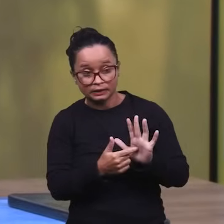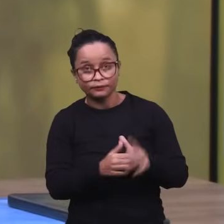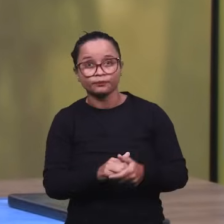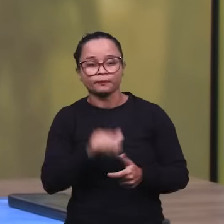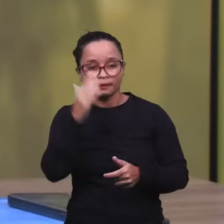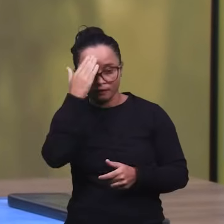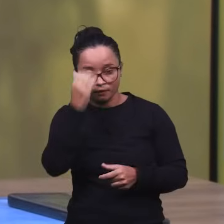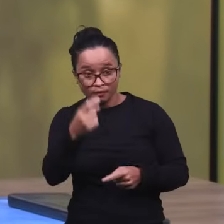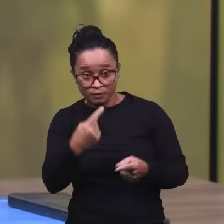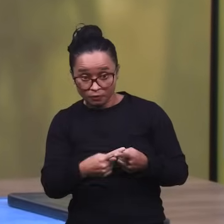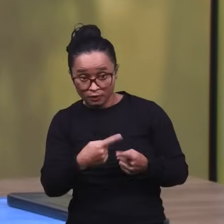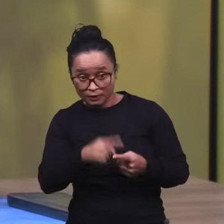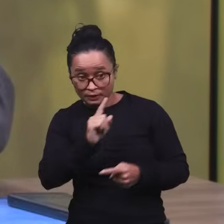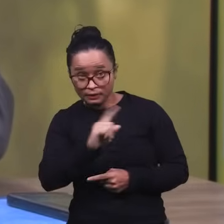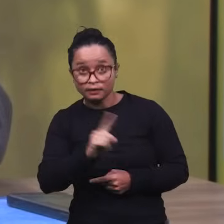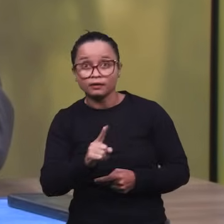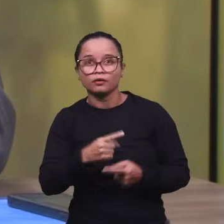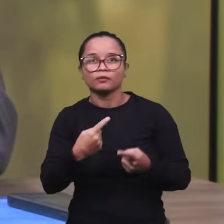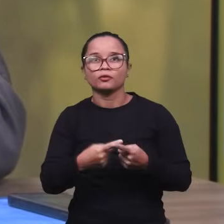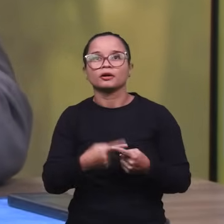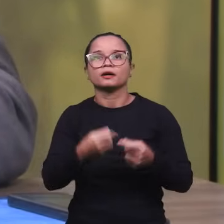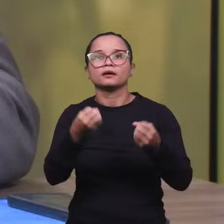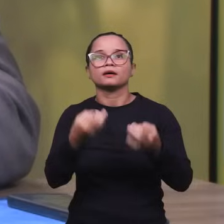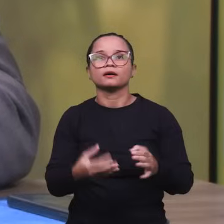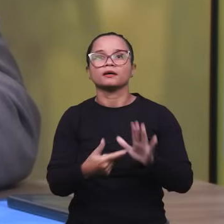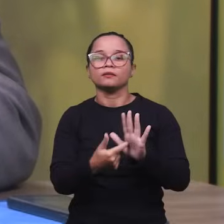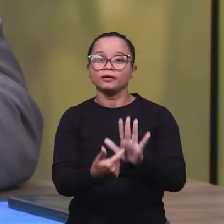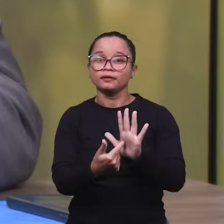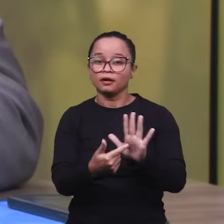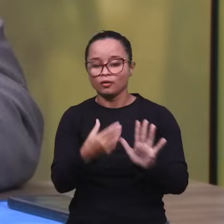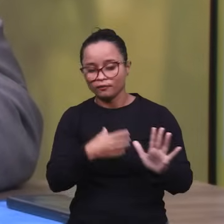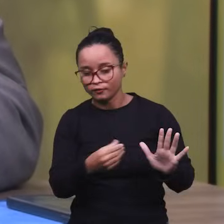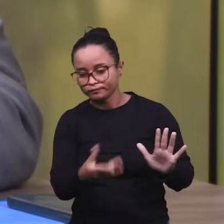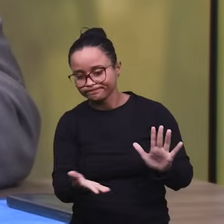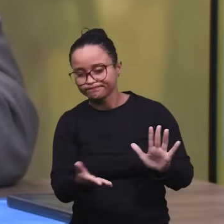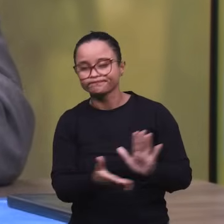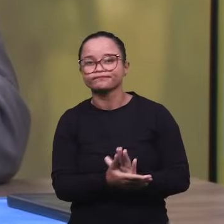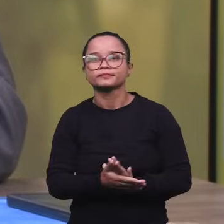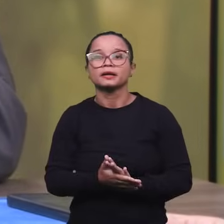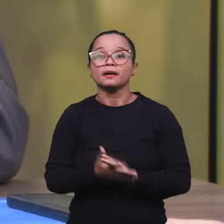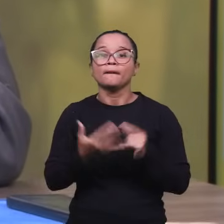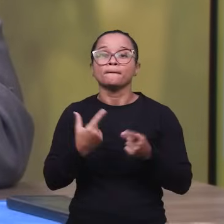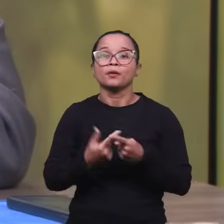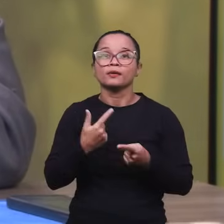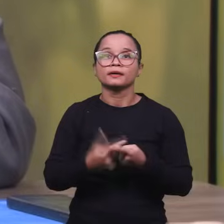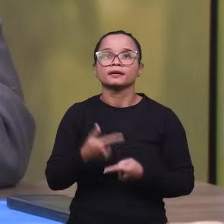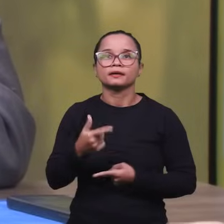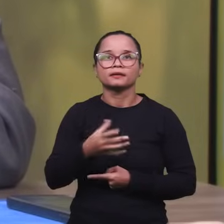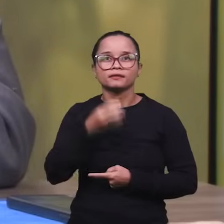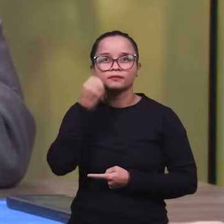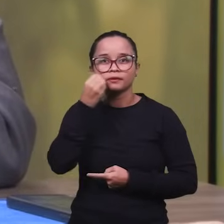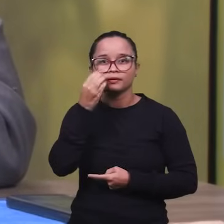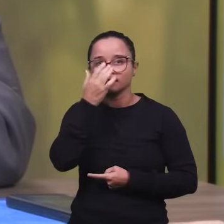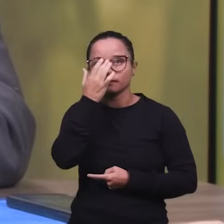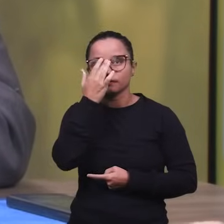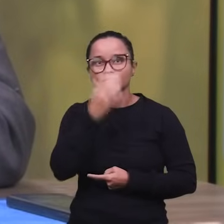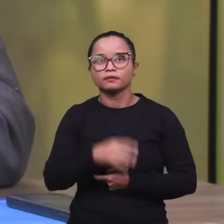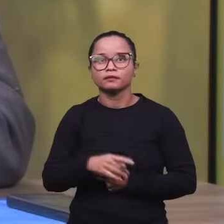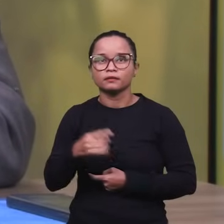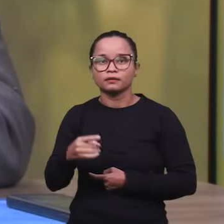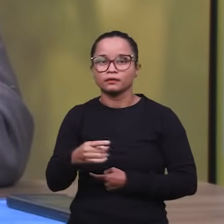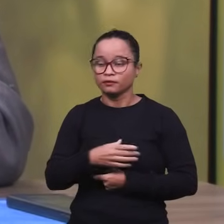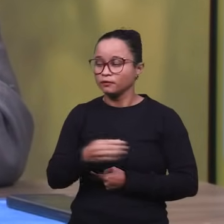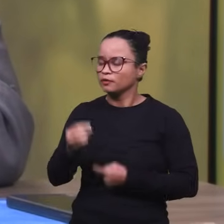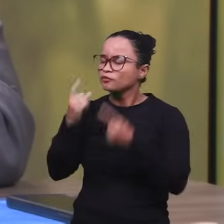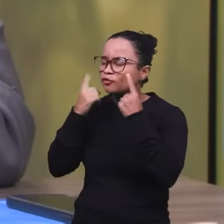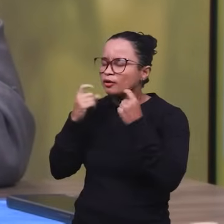trazer. Sabe por que eu te falei aquele dia que não? Está vendo aqui, meu filho? Olha aqui. E mostrar, né? Então, a criança, eu já tive experiência de falar e